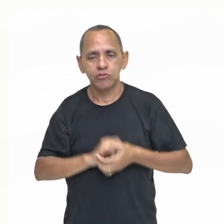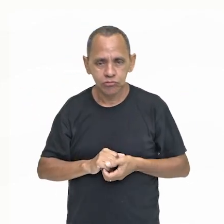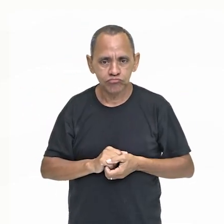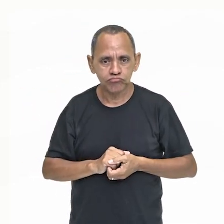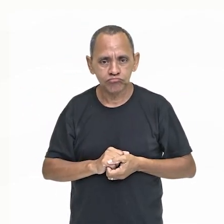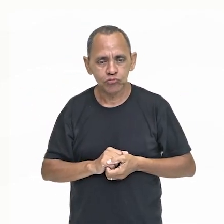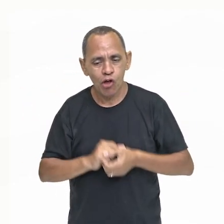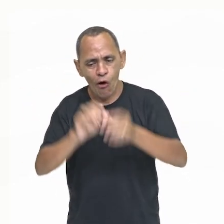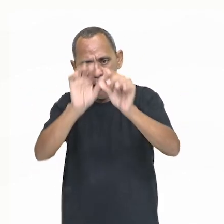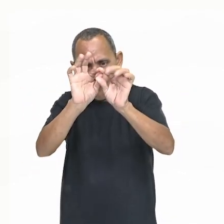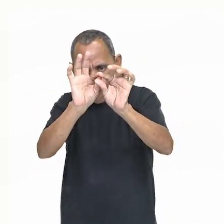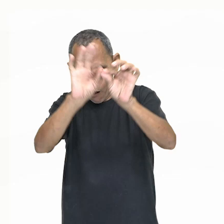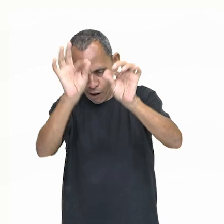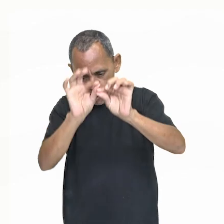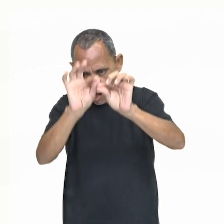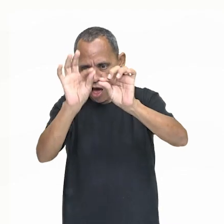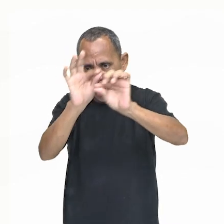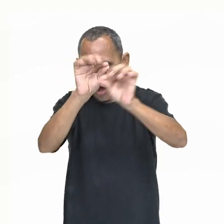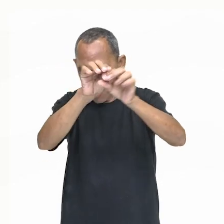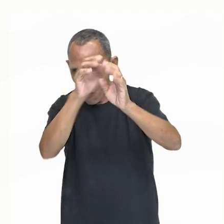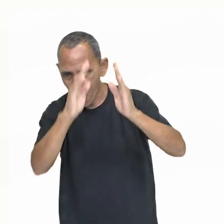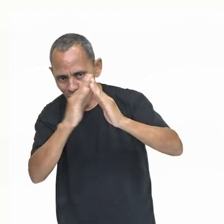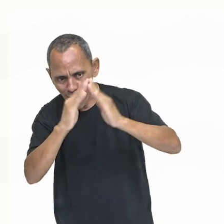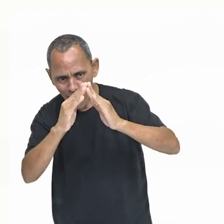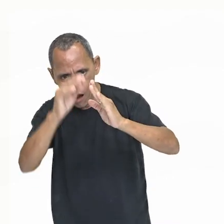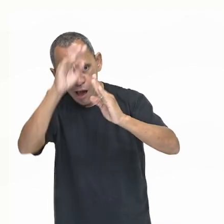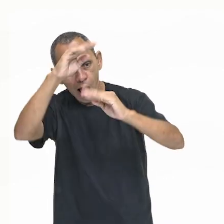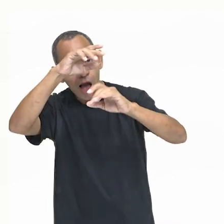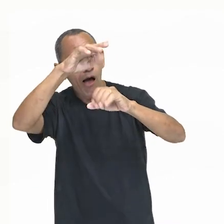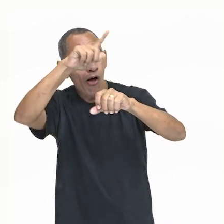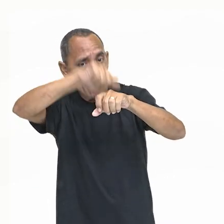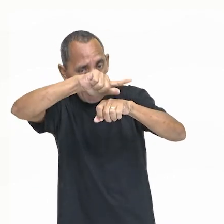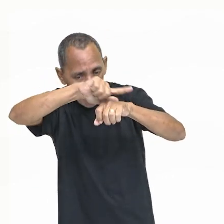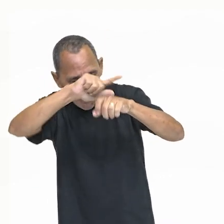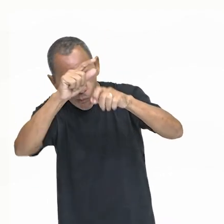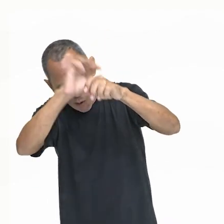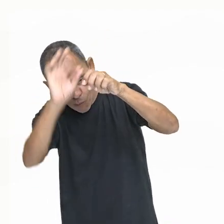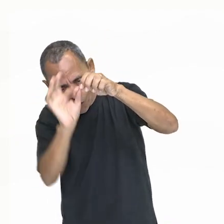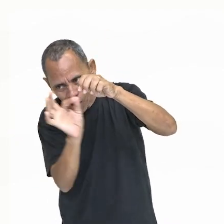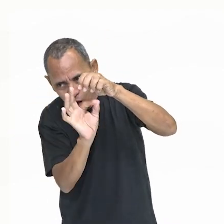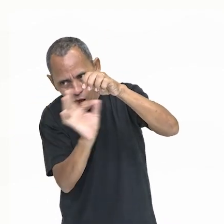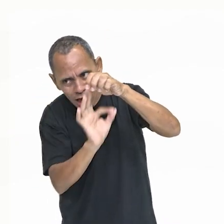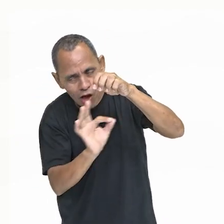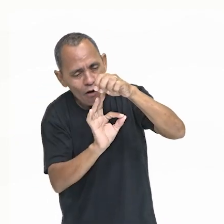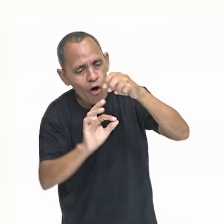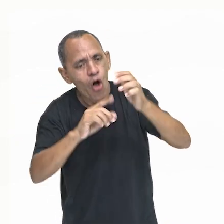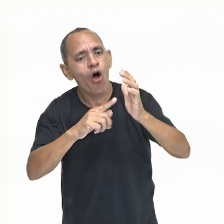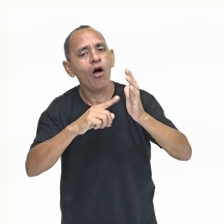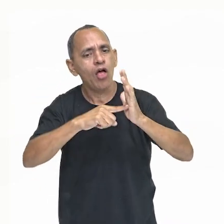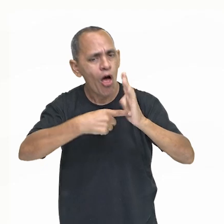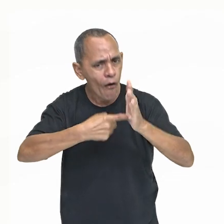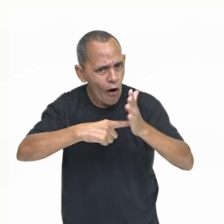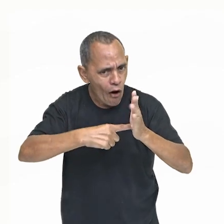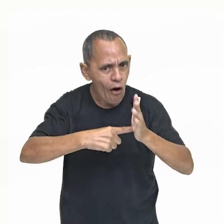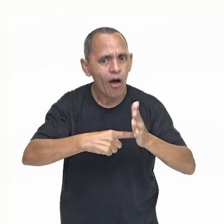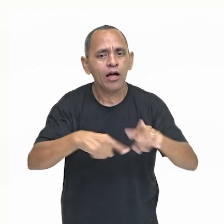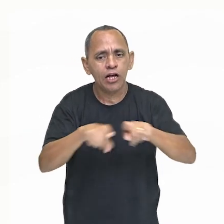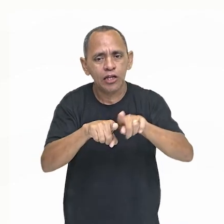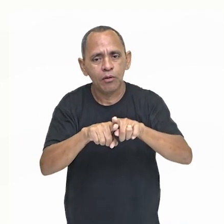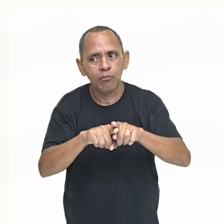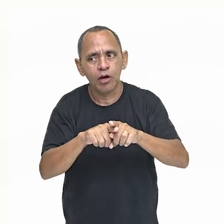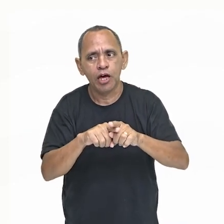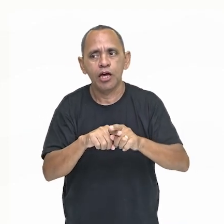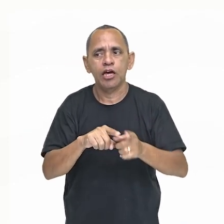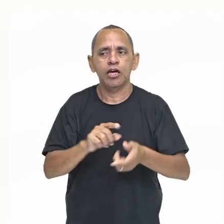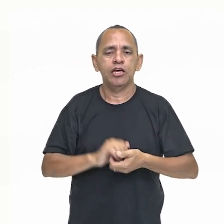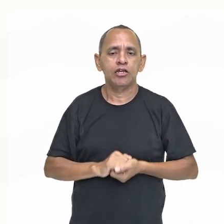fonte de tensão elétrica, qualquer, ou seja, é a sequência de componentes por onde passa a corrente